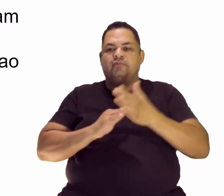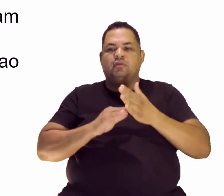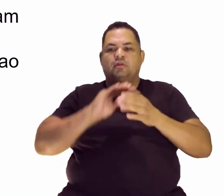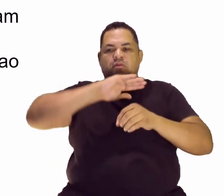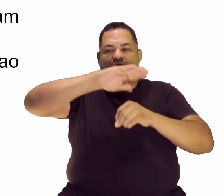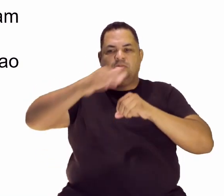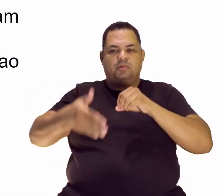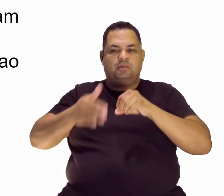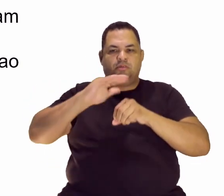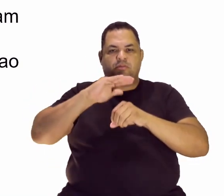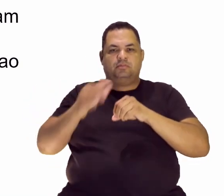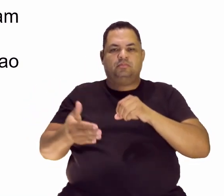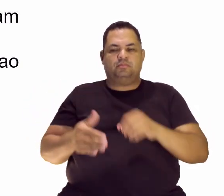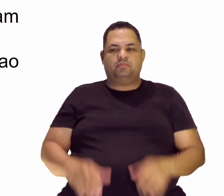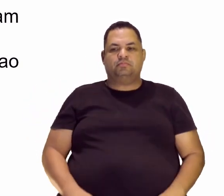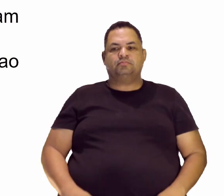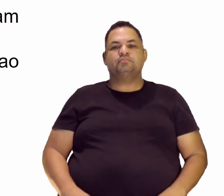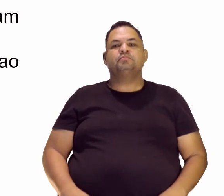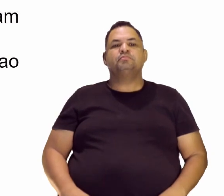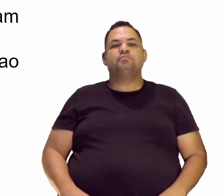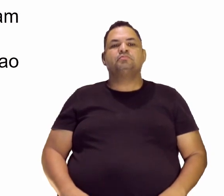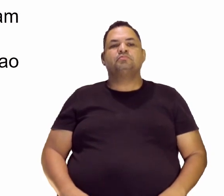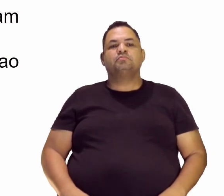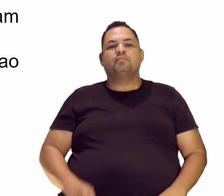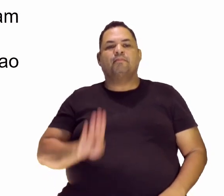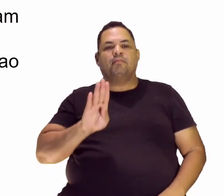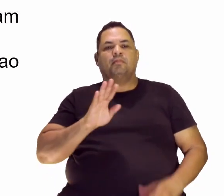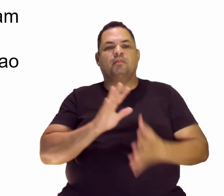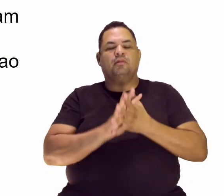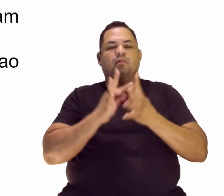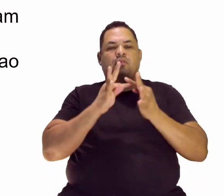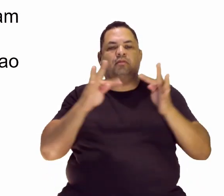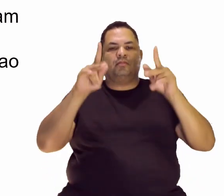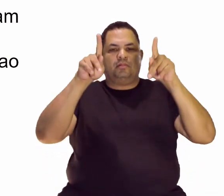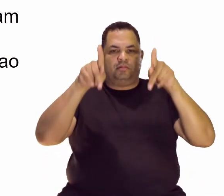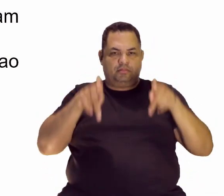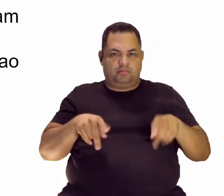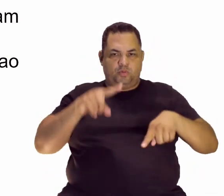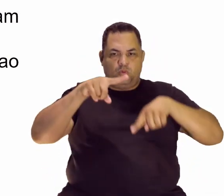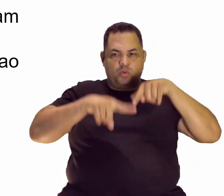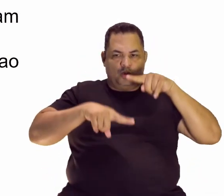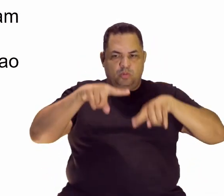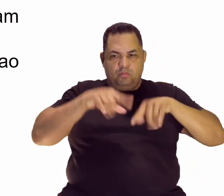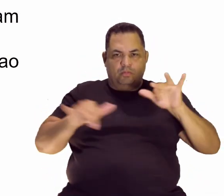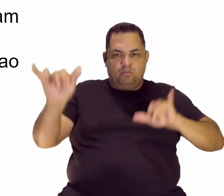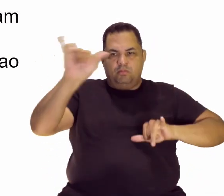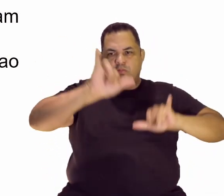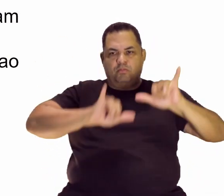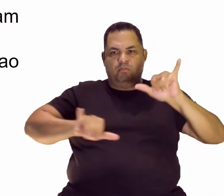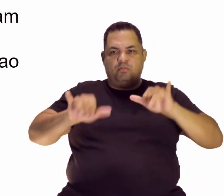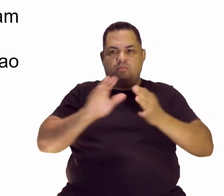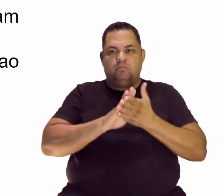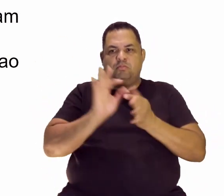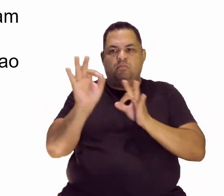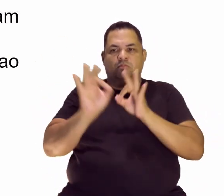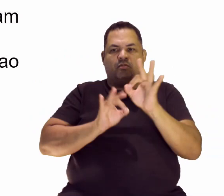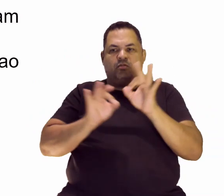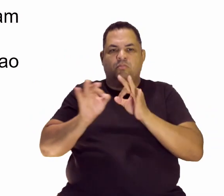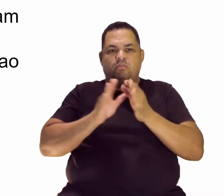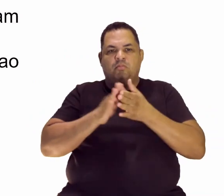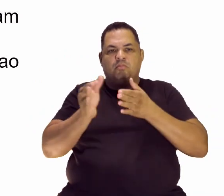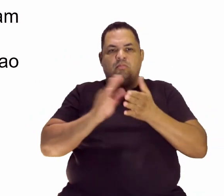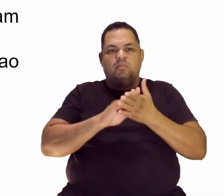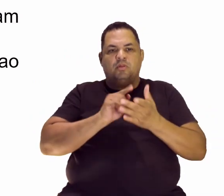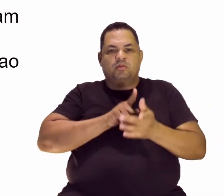camada? Olha aí. Na letra B. Na tabela periódica, os elementos químicos estão